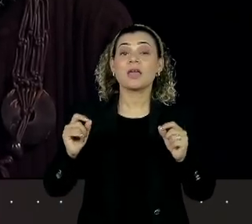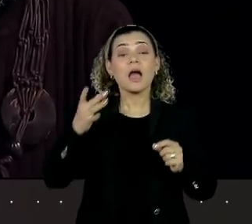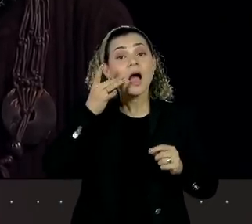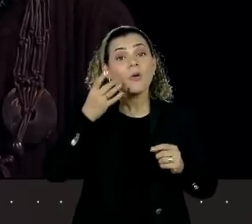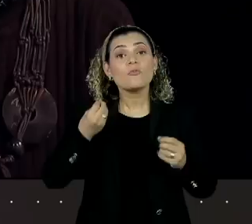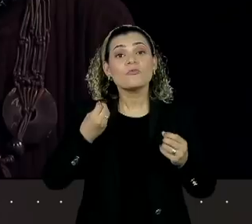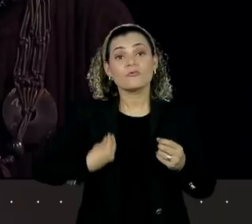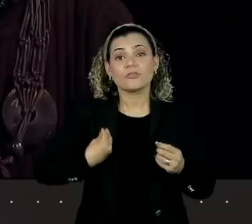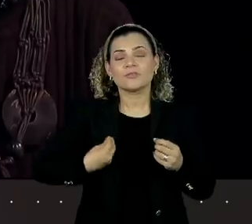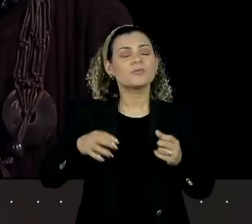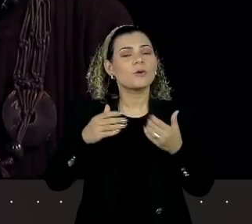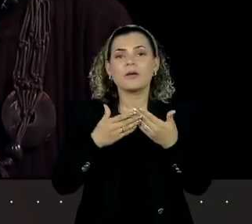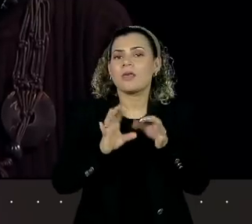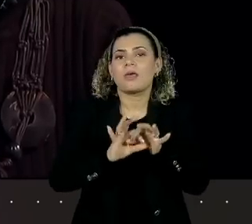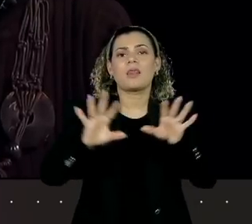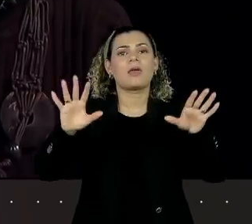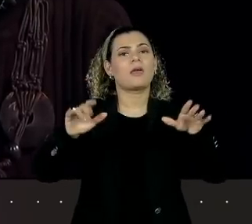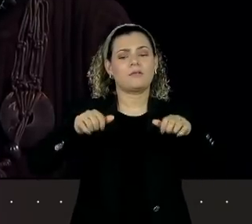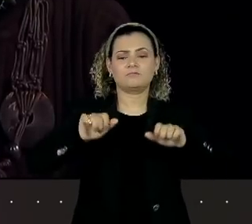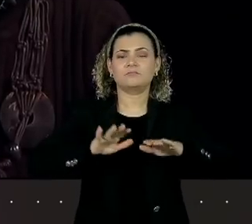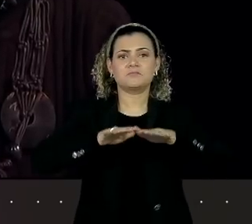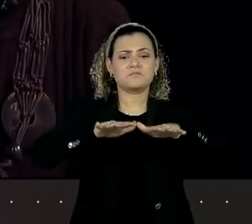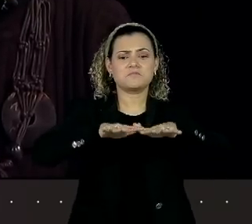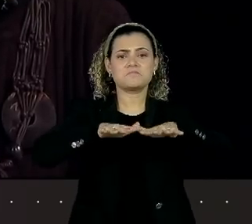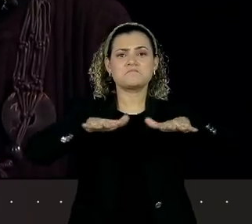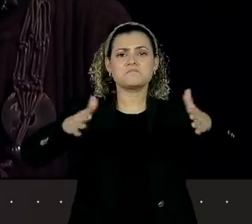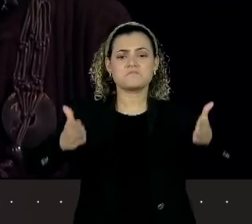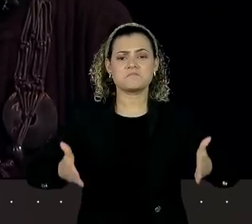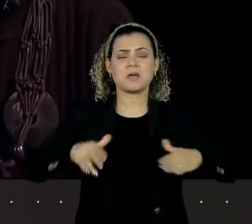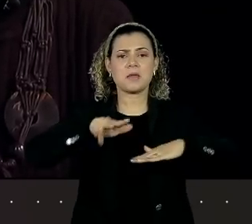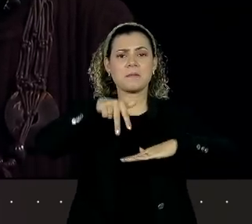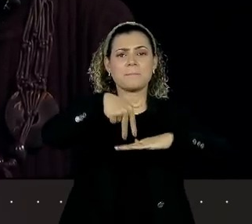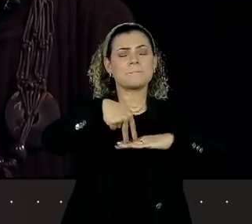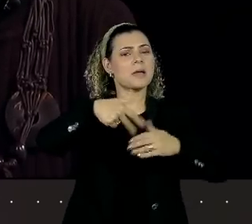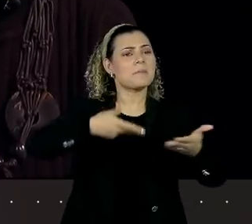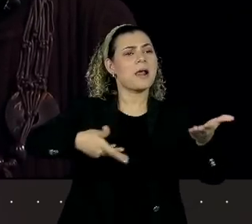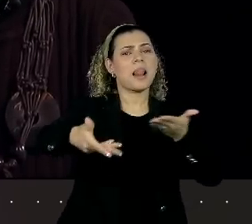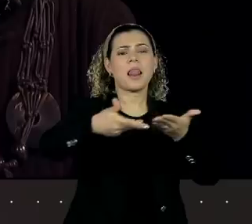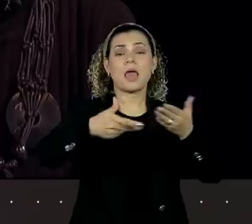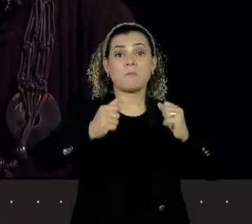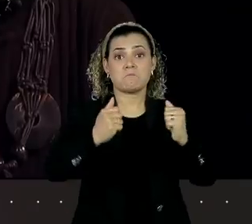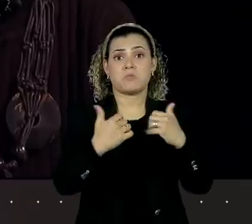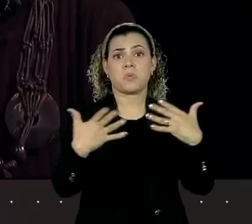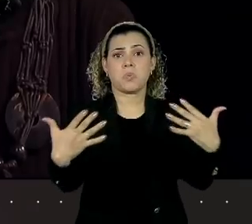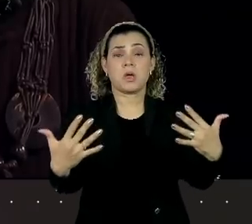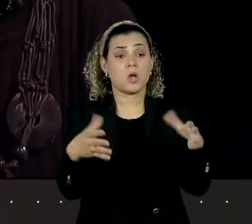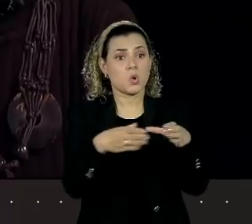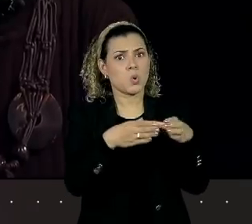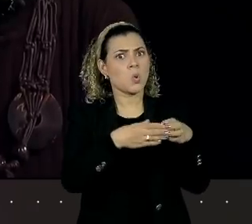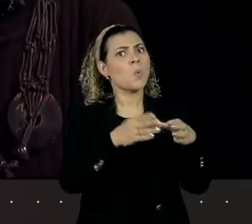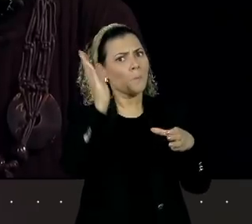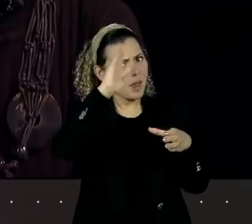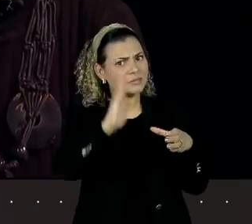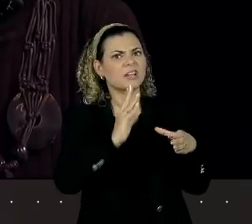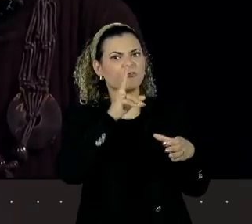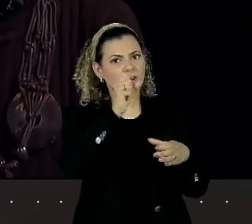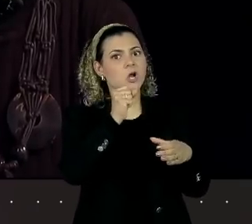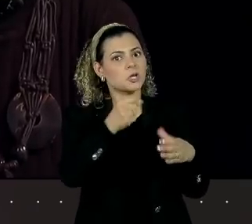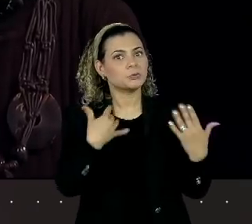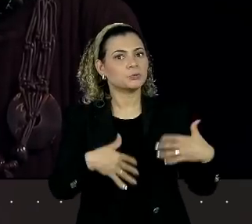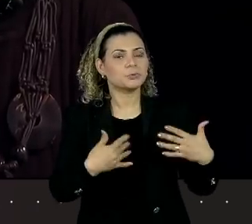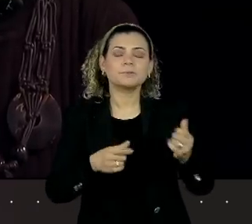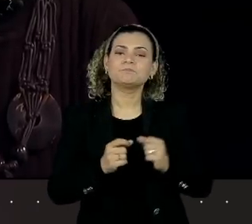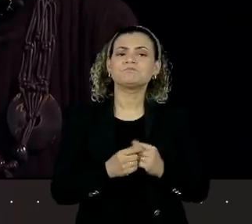livre. E isso gerou uma amizade, estava um grupo muito grande de brasileiros e comentamos